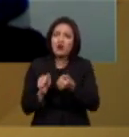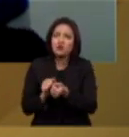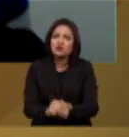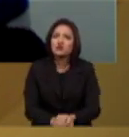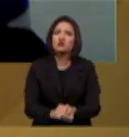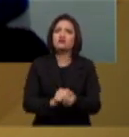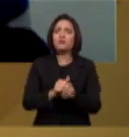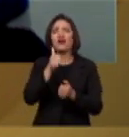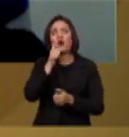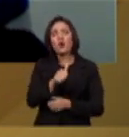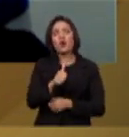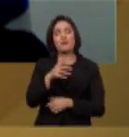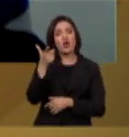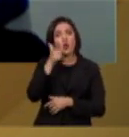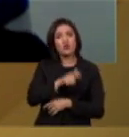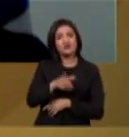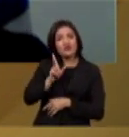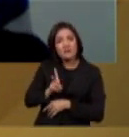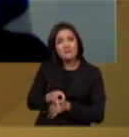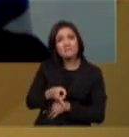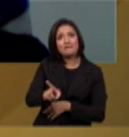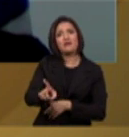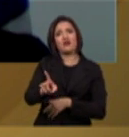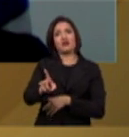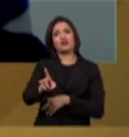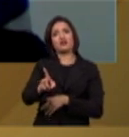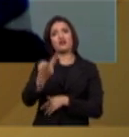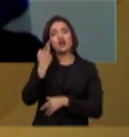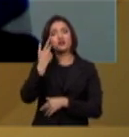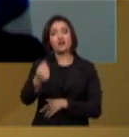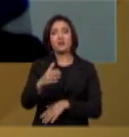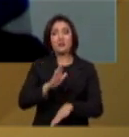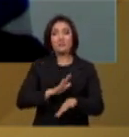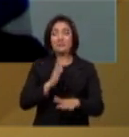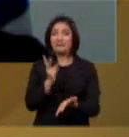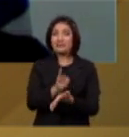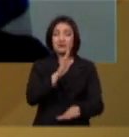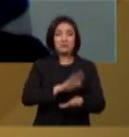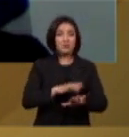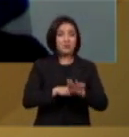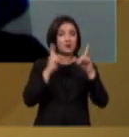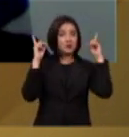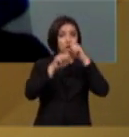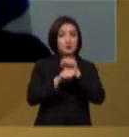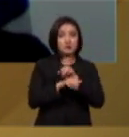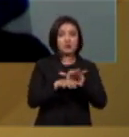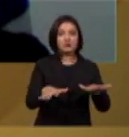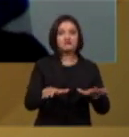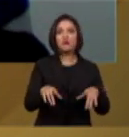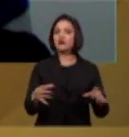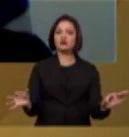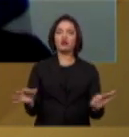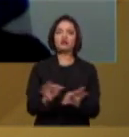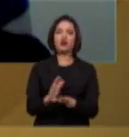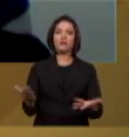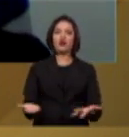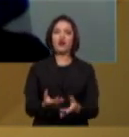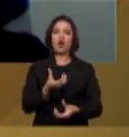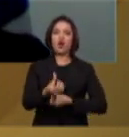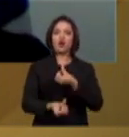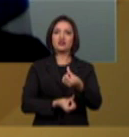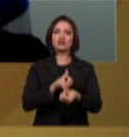das instituições republicanas, mesmo em tempos de pandemia, que encerramos este semestre,